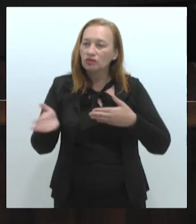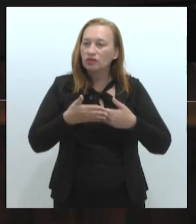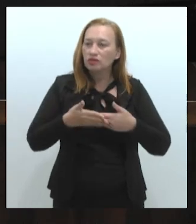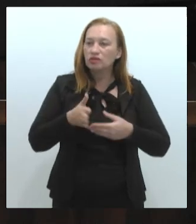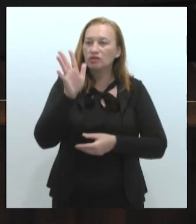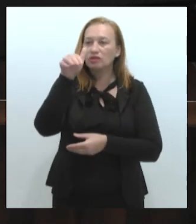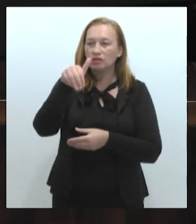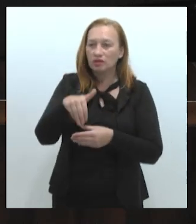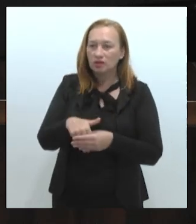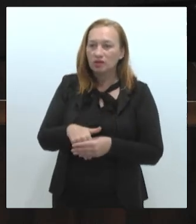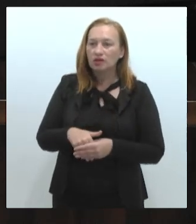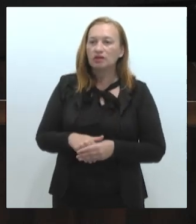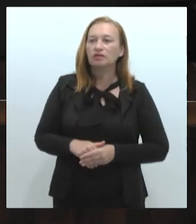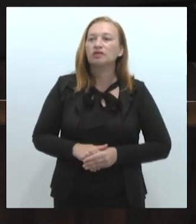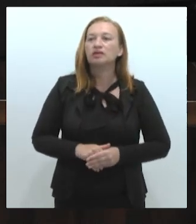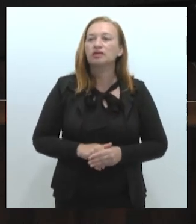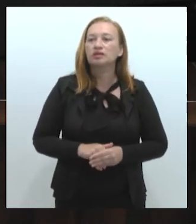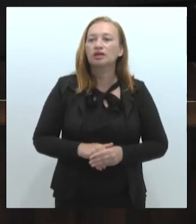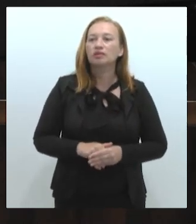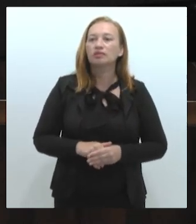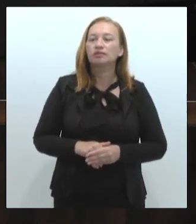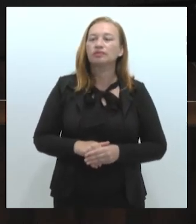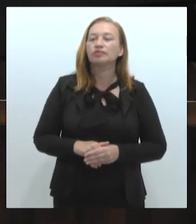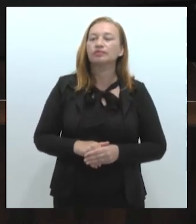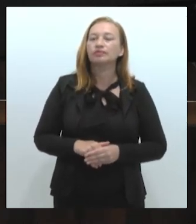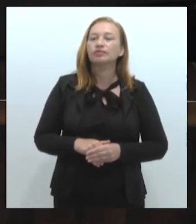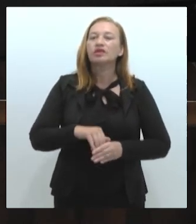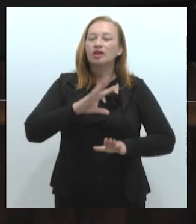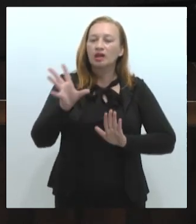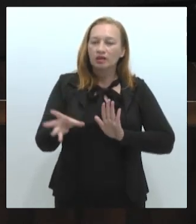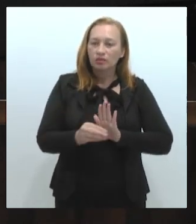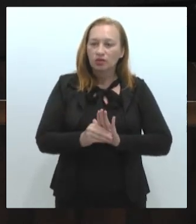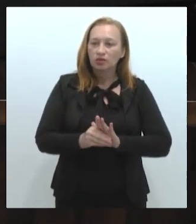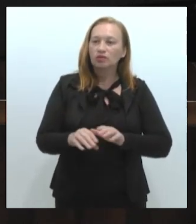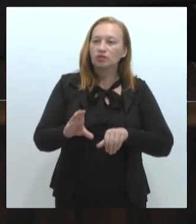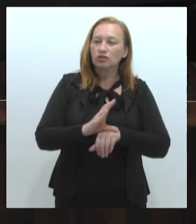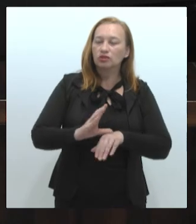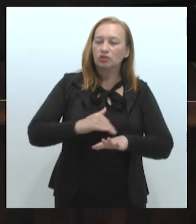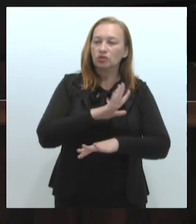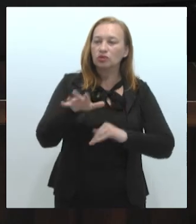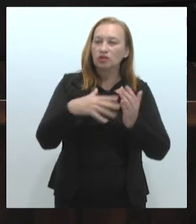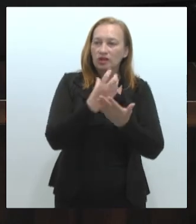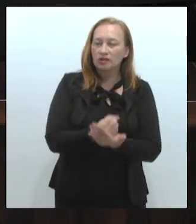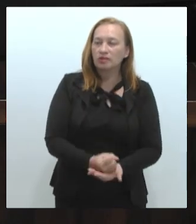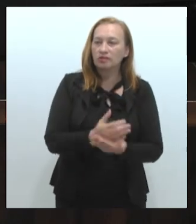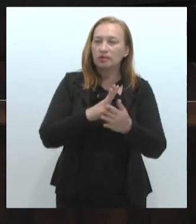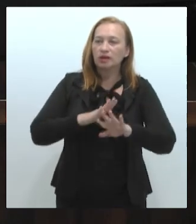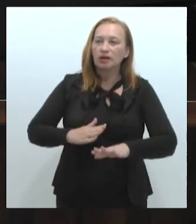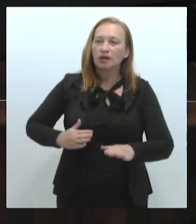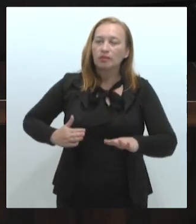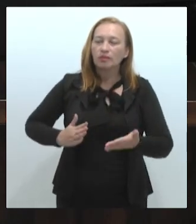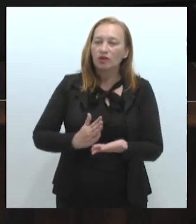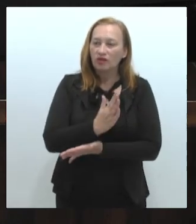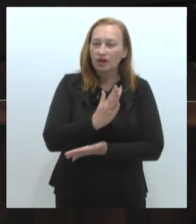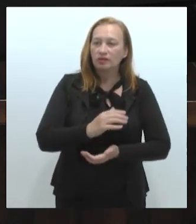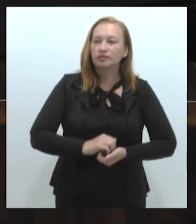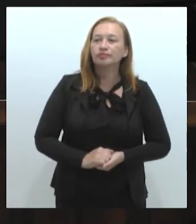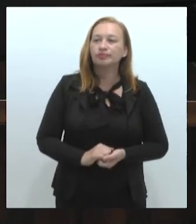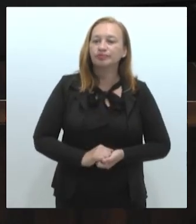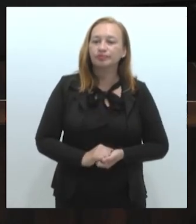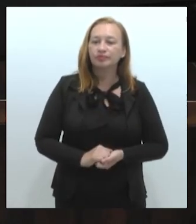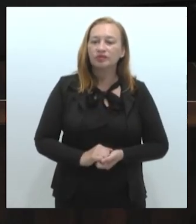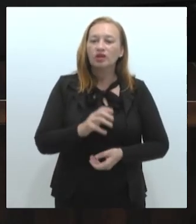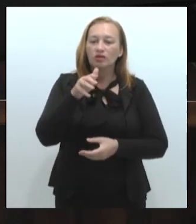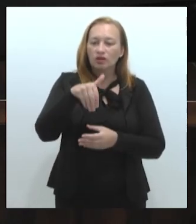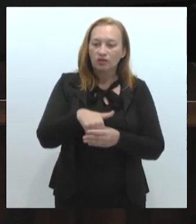discutir, encerrada a discussão. Em votação, a emenda da Comissão de Constituição e Justiça. Senhores que aprovam, permaneçam como estão. Aprovado.